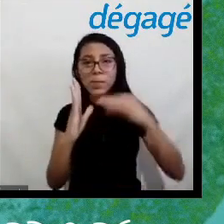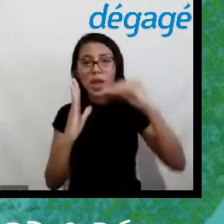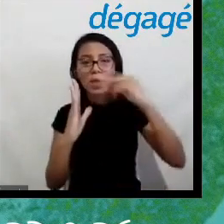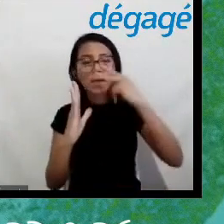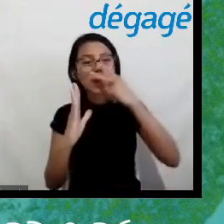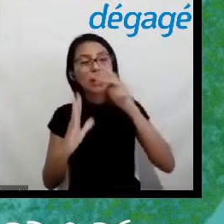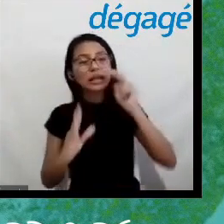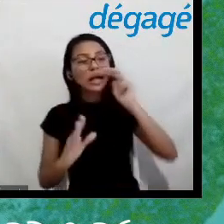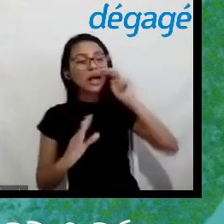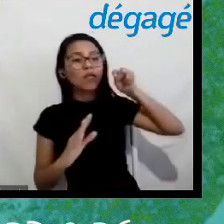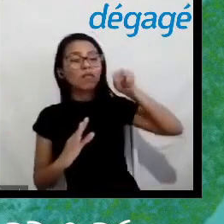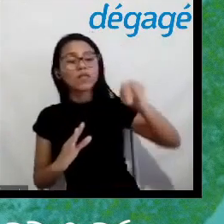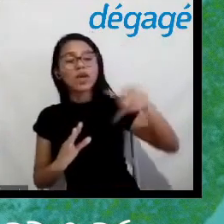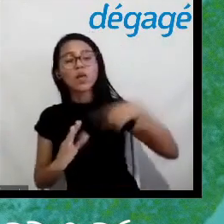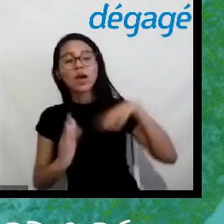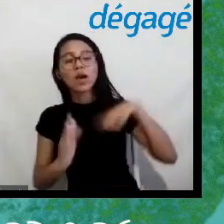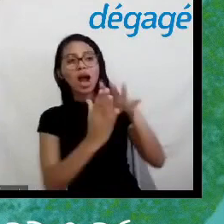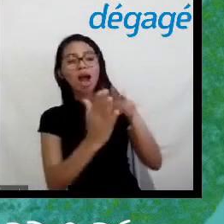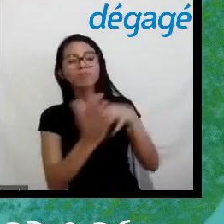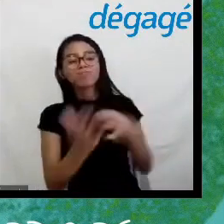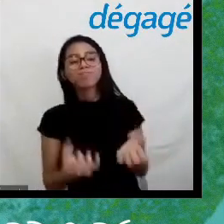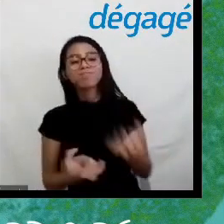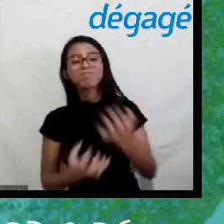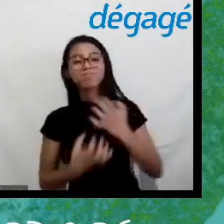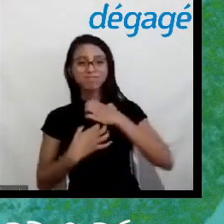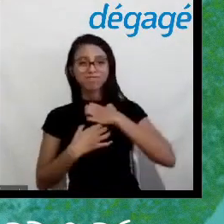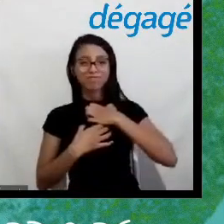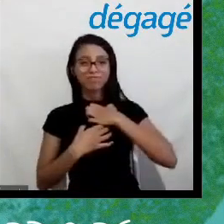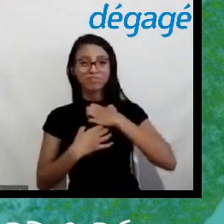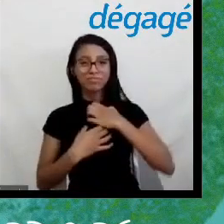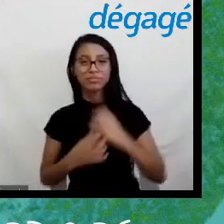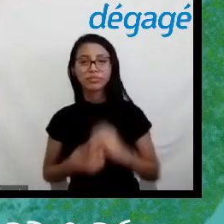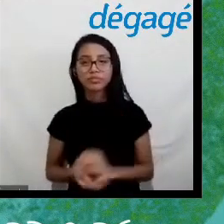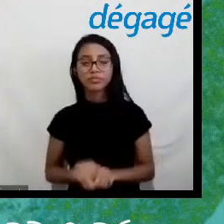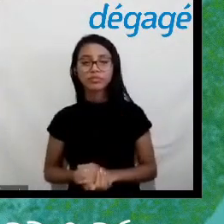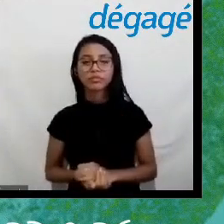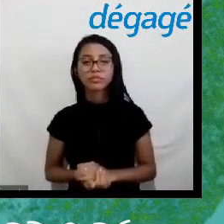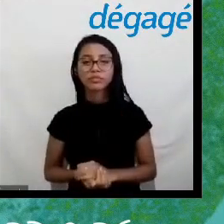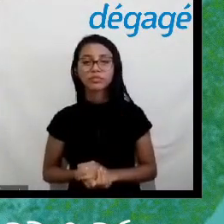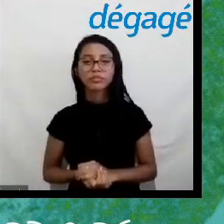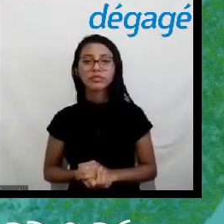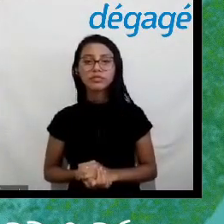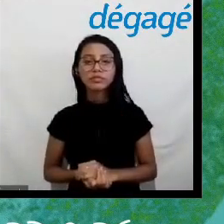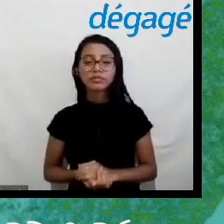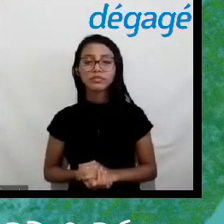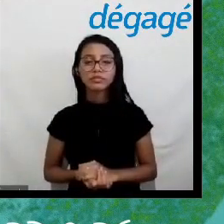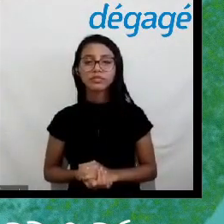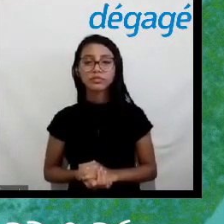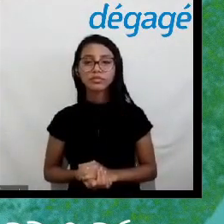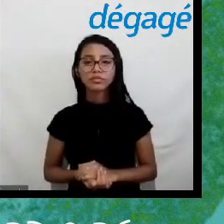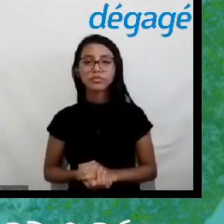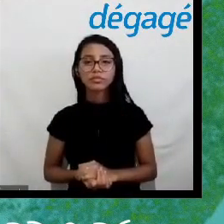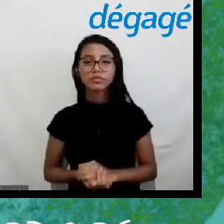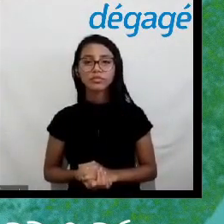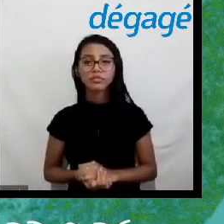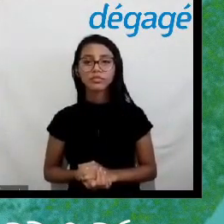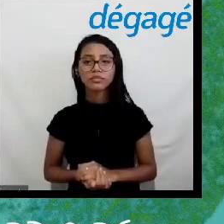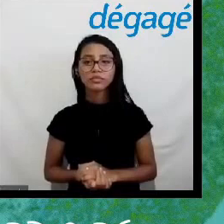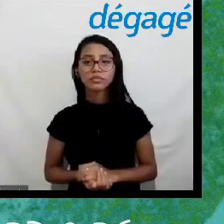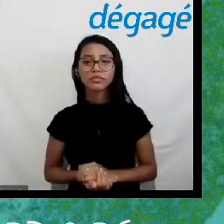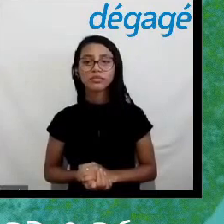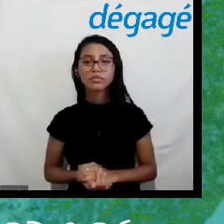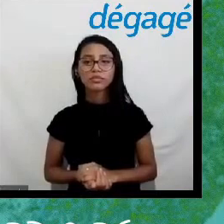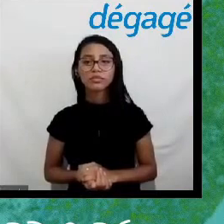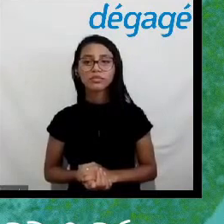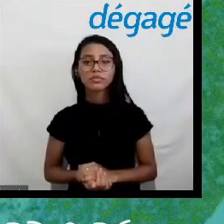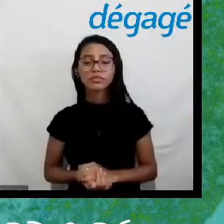quando eu lembrei do Chaplin, que era assim, você tentar ser tão afetuoso e tão assim, como